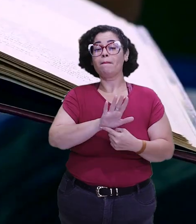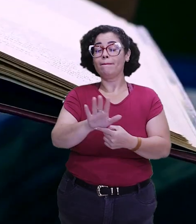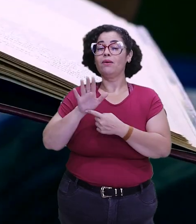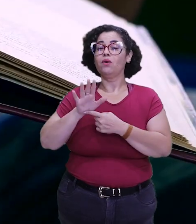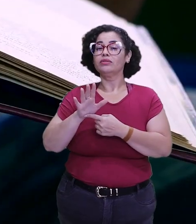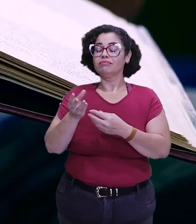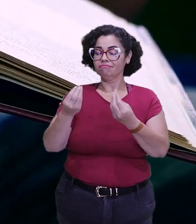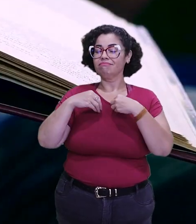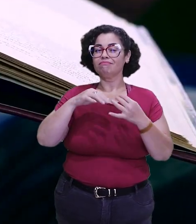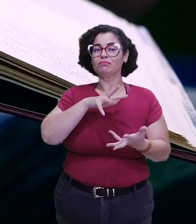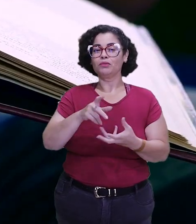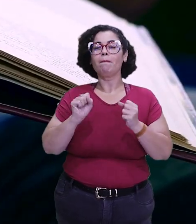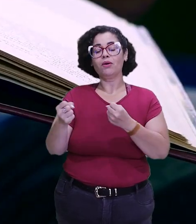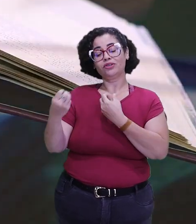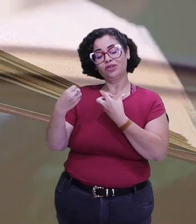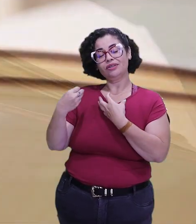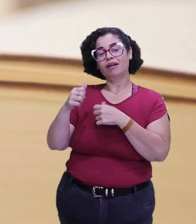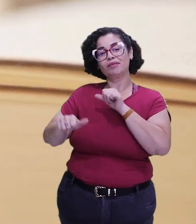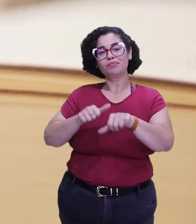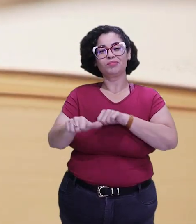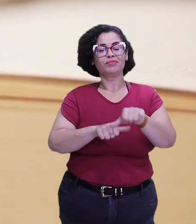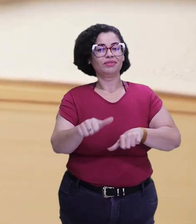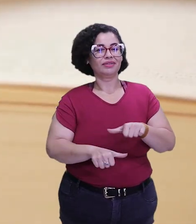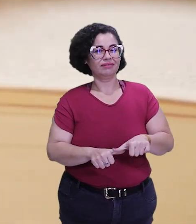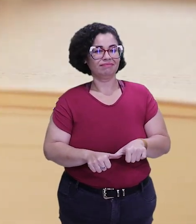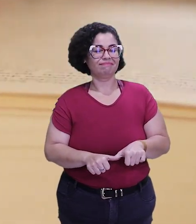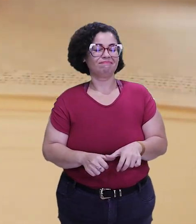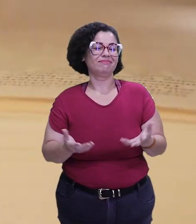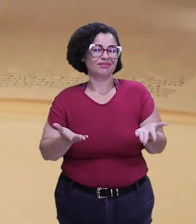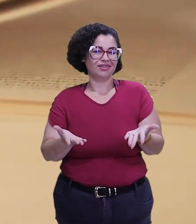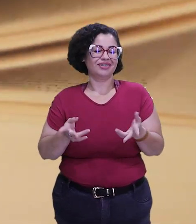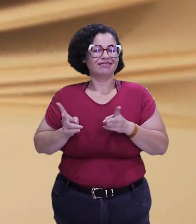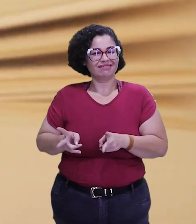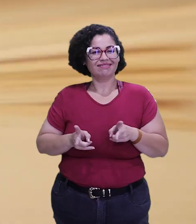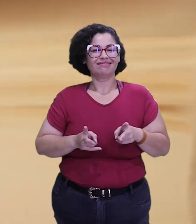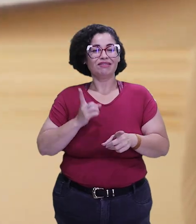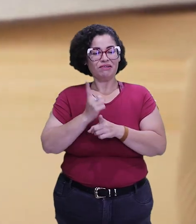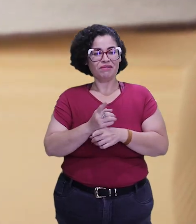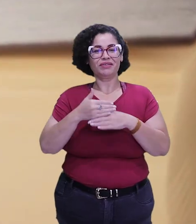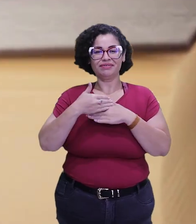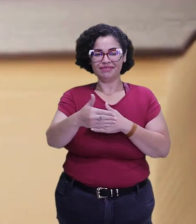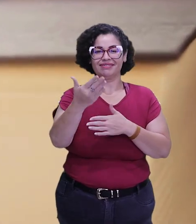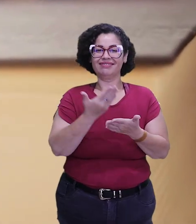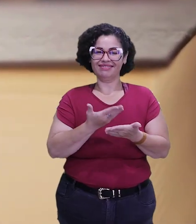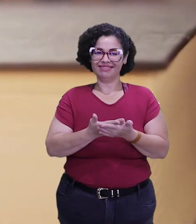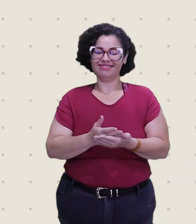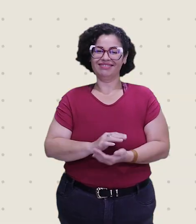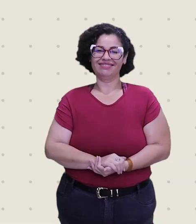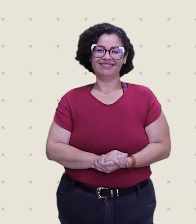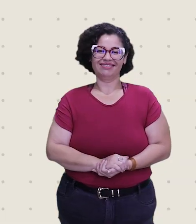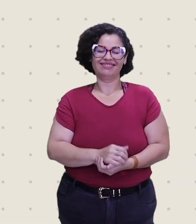mundo, mas também pode nos ensinar a mudá-lo. Hoje eu fico por aqui e eu espero encontrar você na nossa próxima